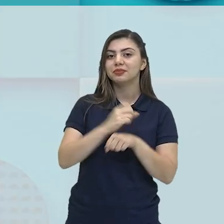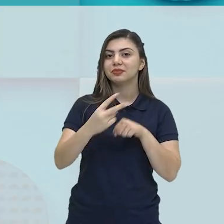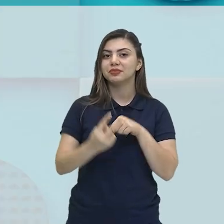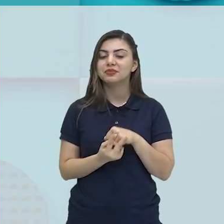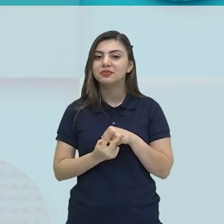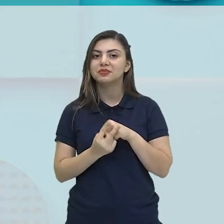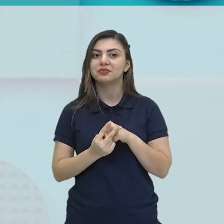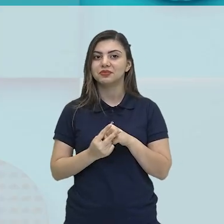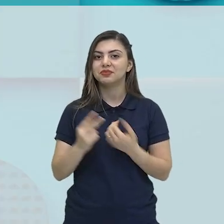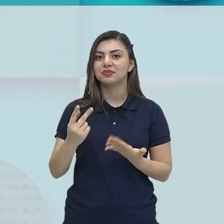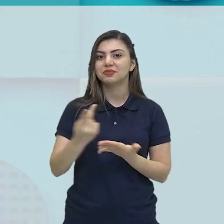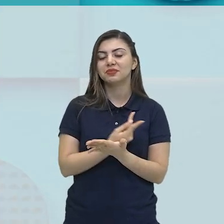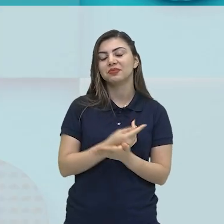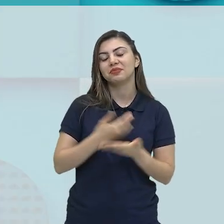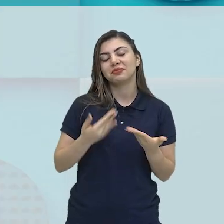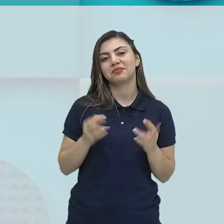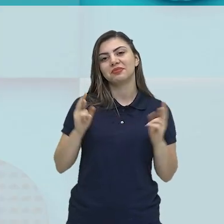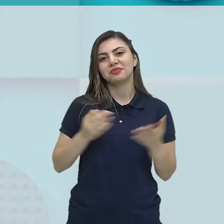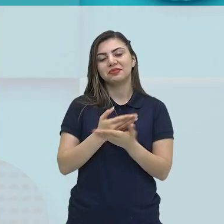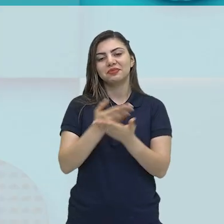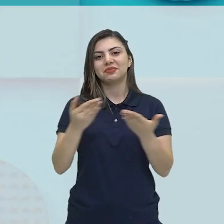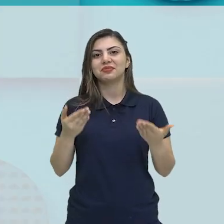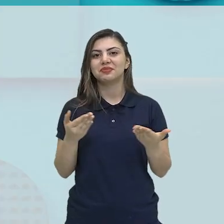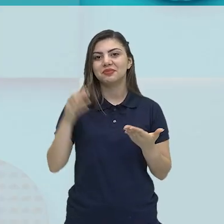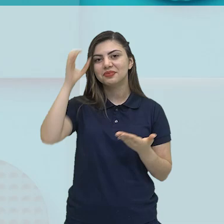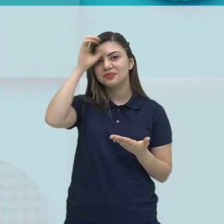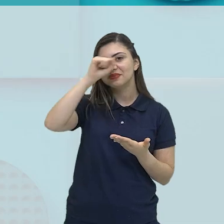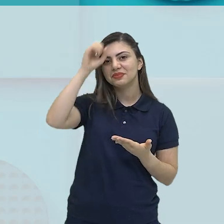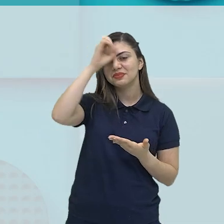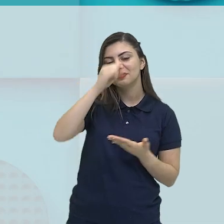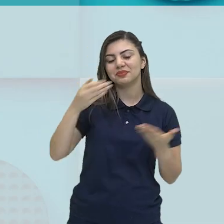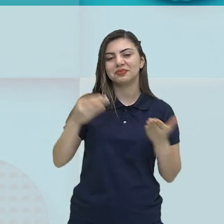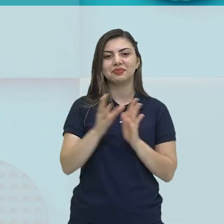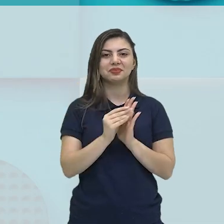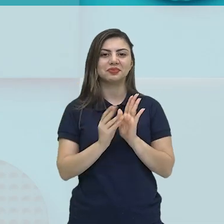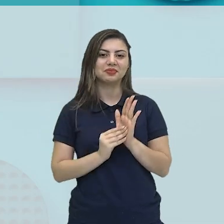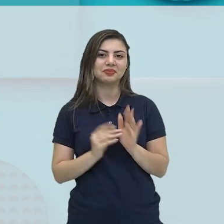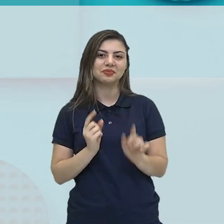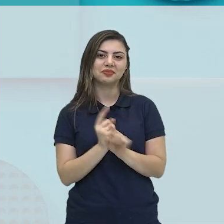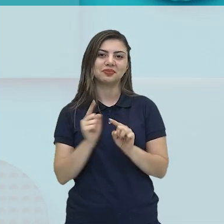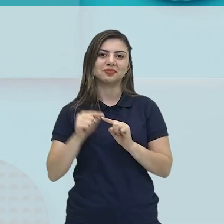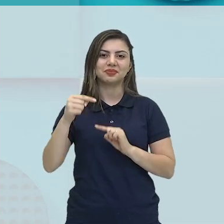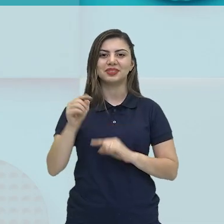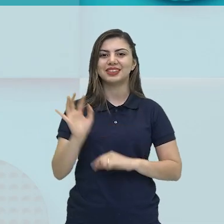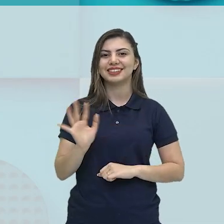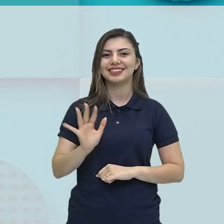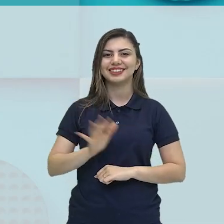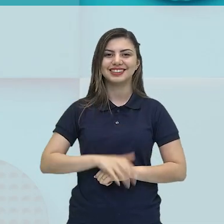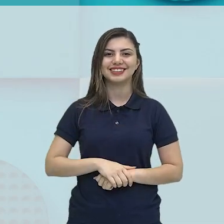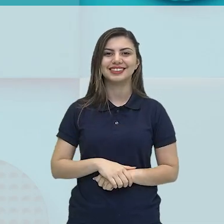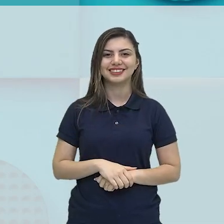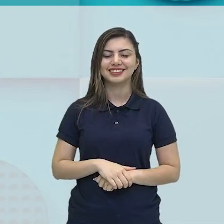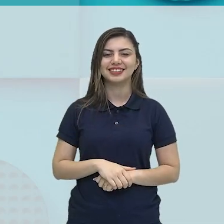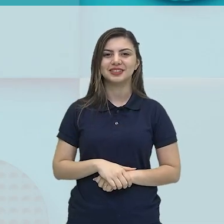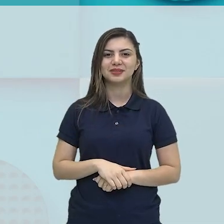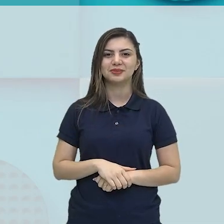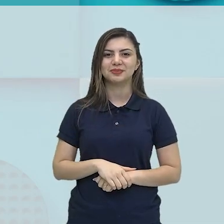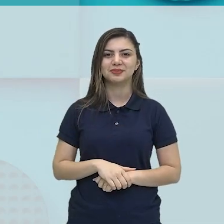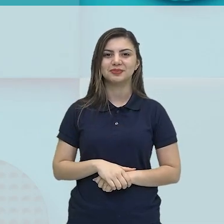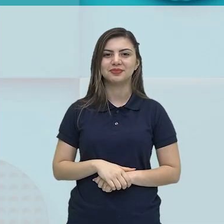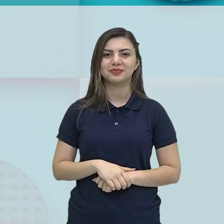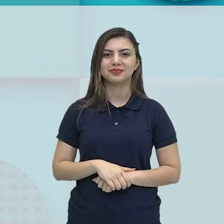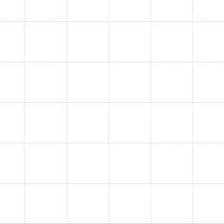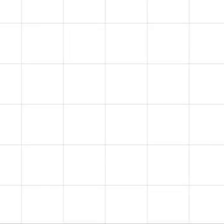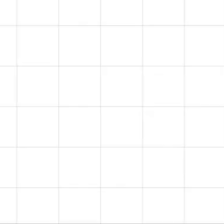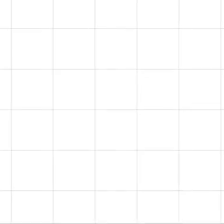de frequência. Eu espero que vocês tenham conseguido acompanhar aí o conteúdo. Nós ficamos por aqui. Até a próxima. Bye, bye.